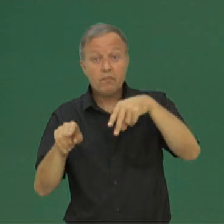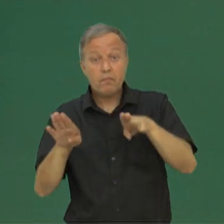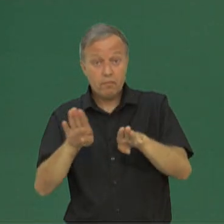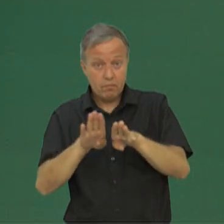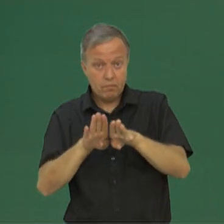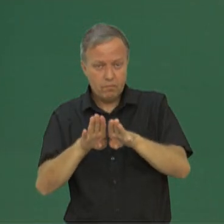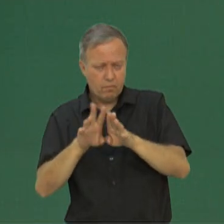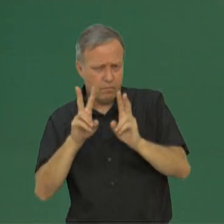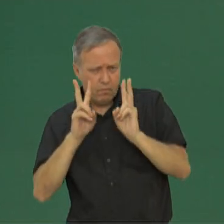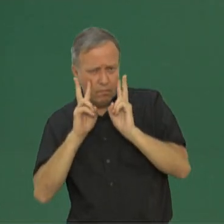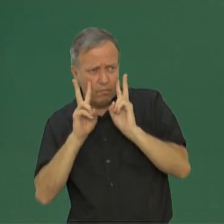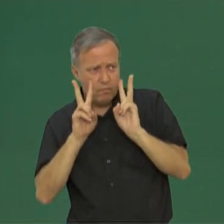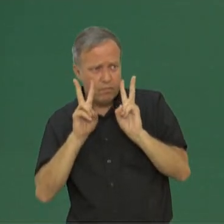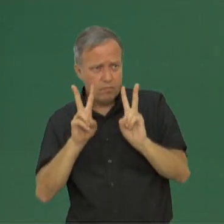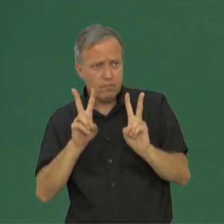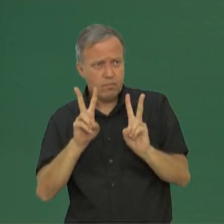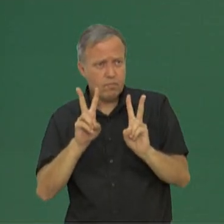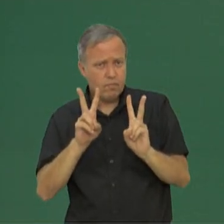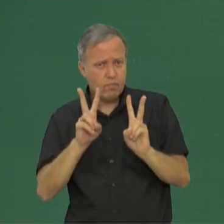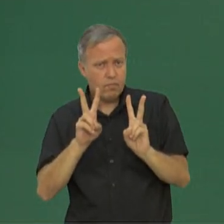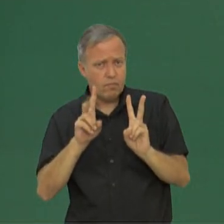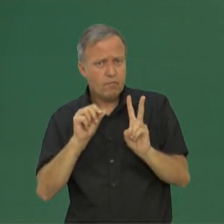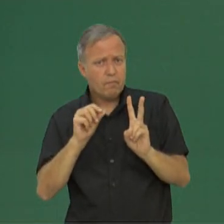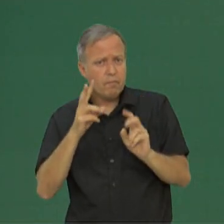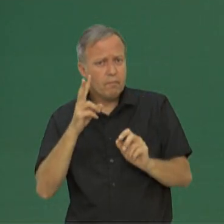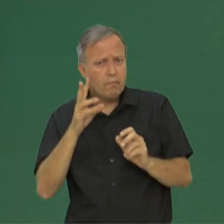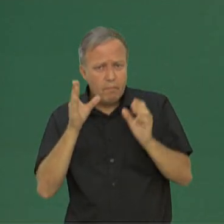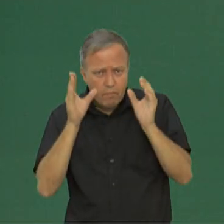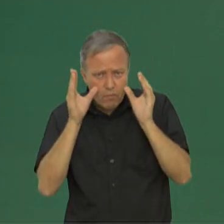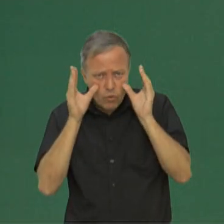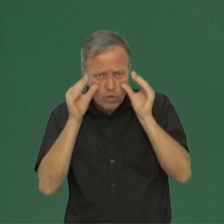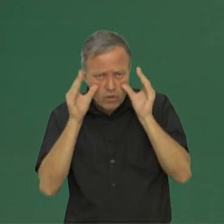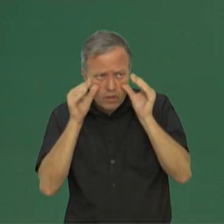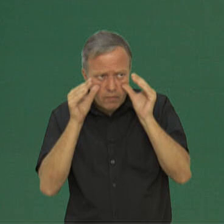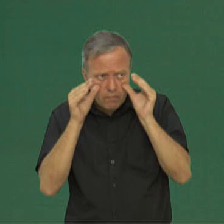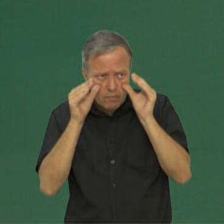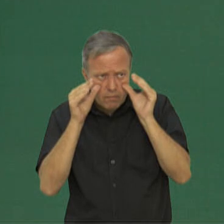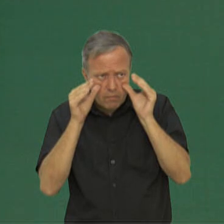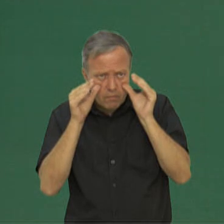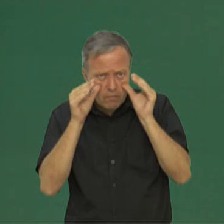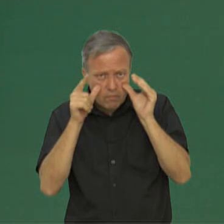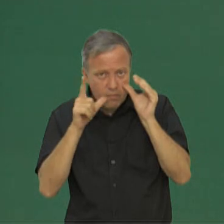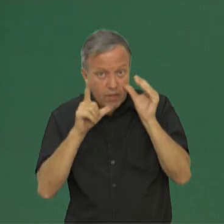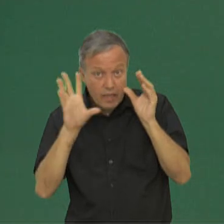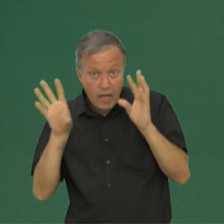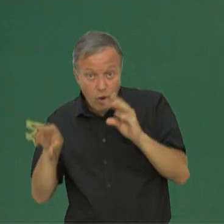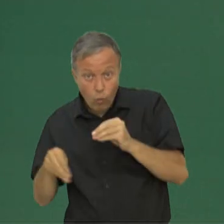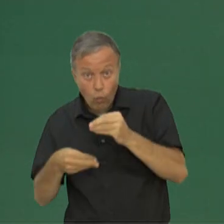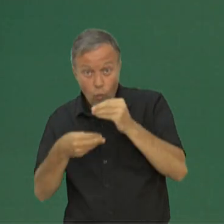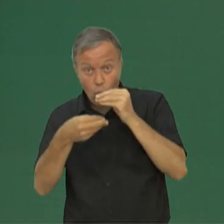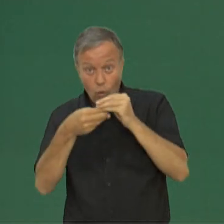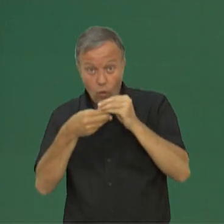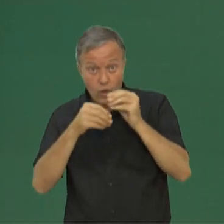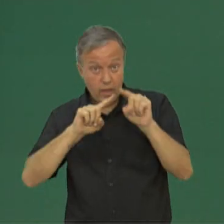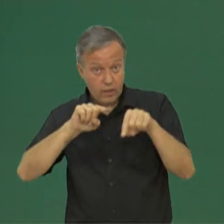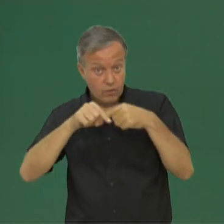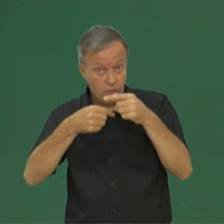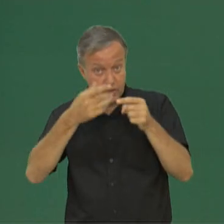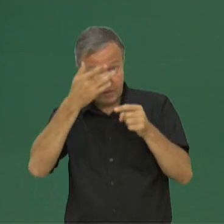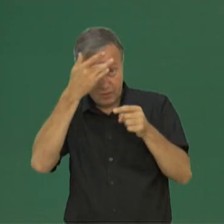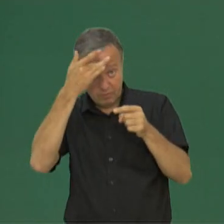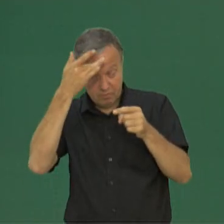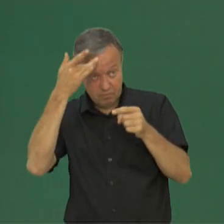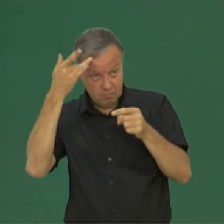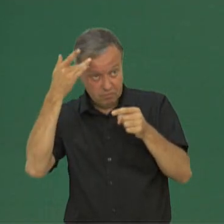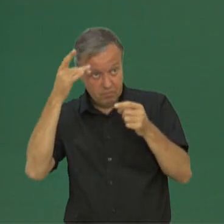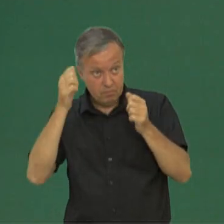nesse período é o quê? É a inclusão de figurinos diferenciados. Como